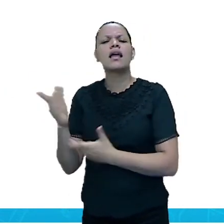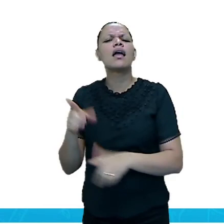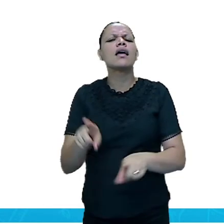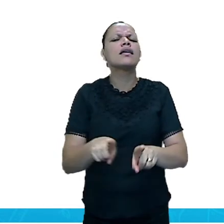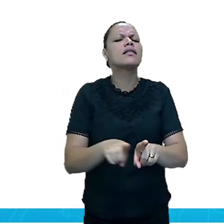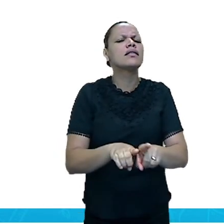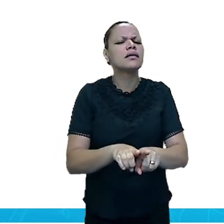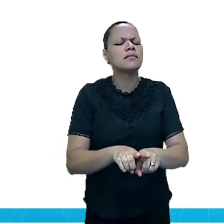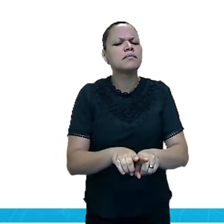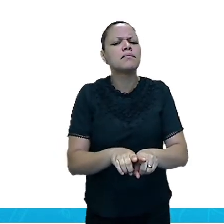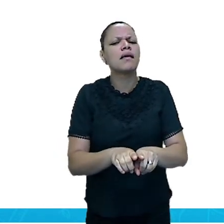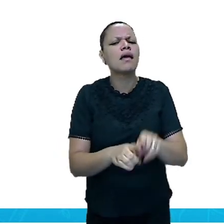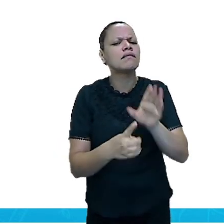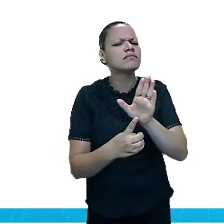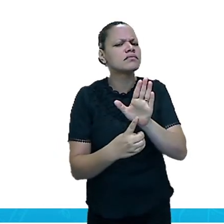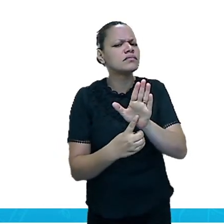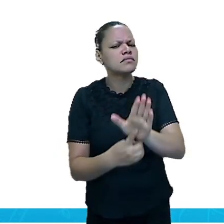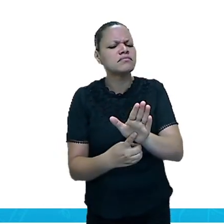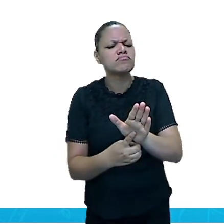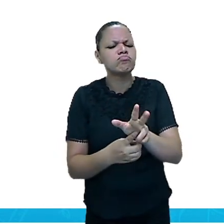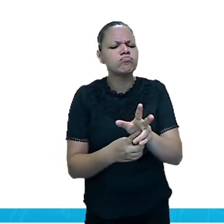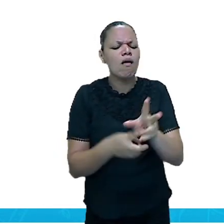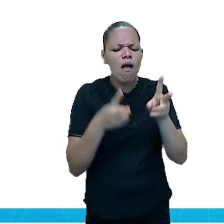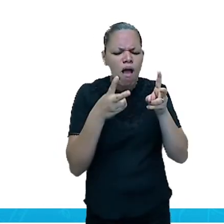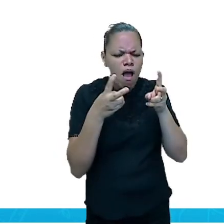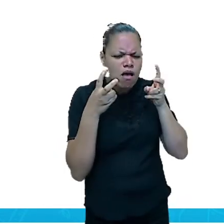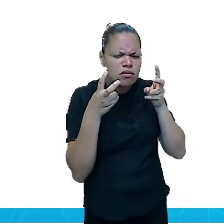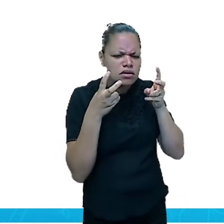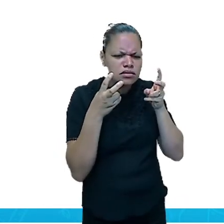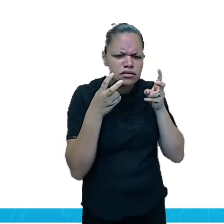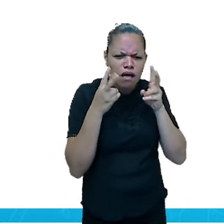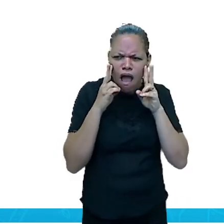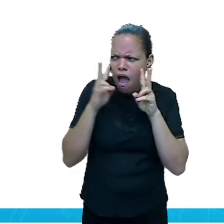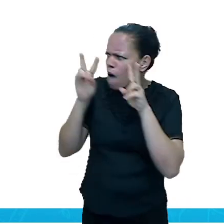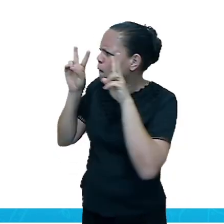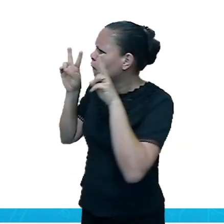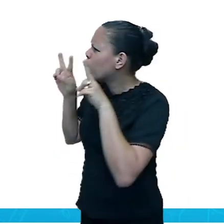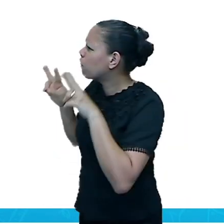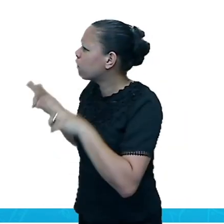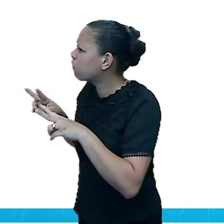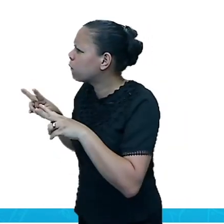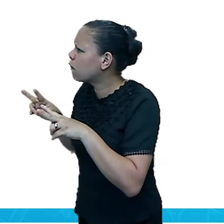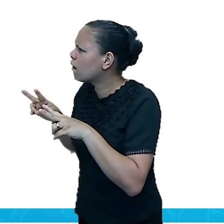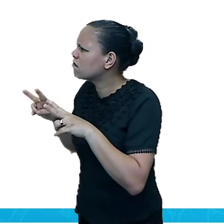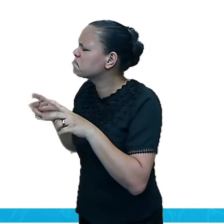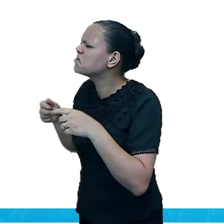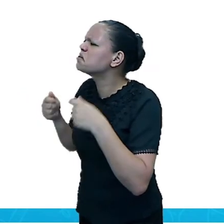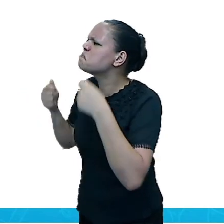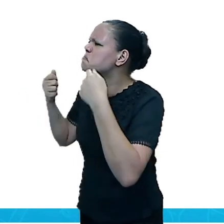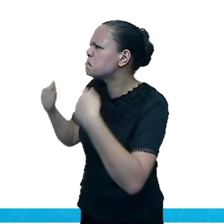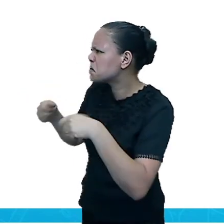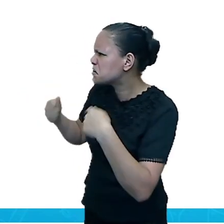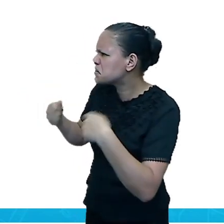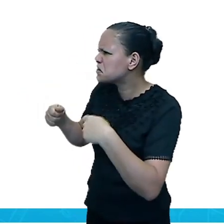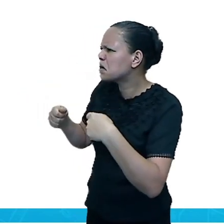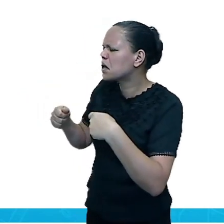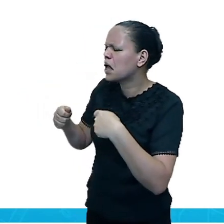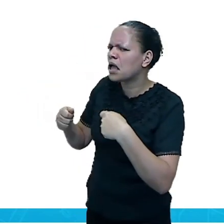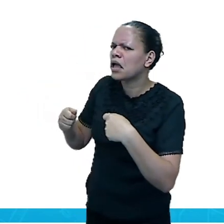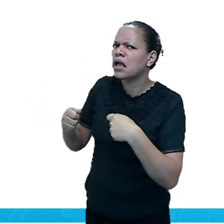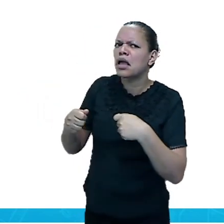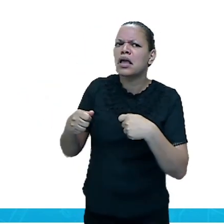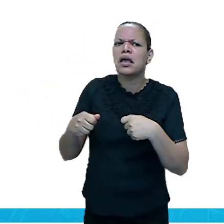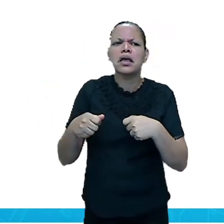né, caso você deparar com a situação, é que quando você tiver que multiplicar por 1000, então uma letra